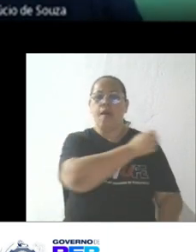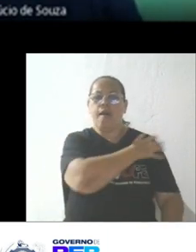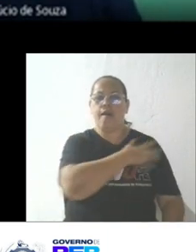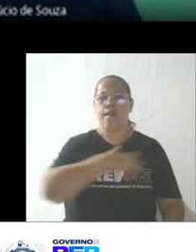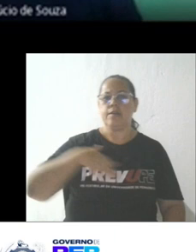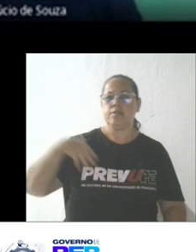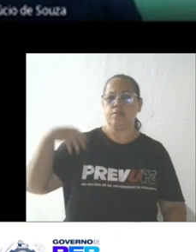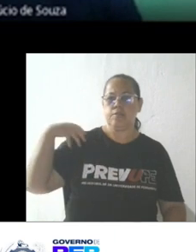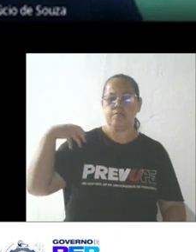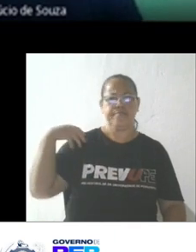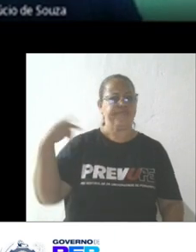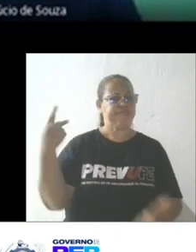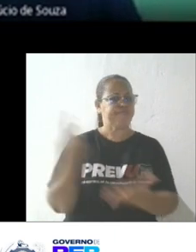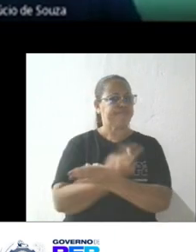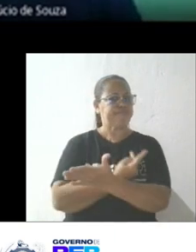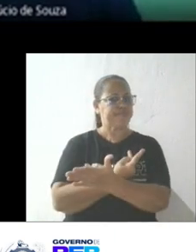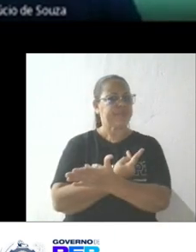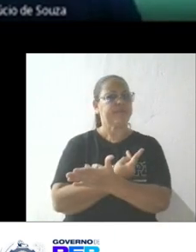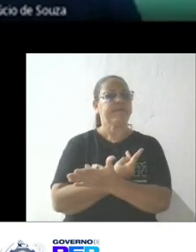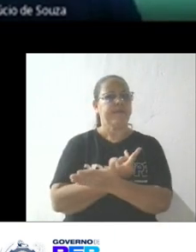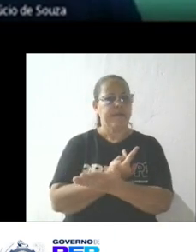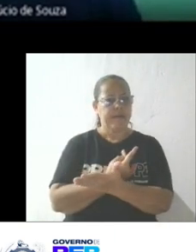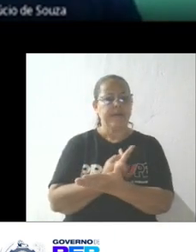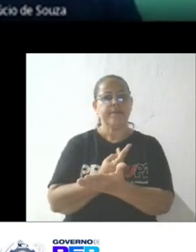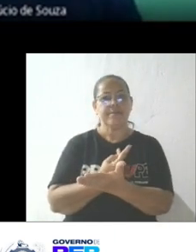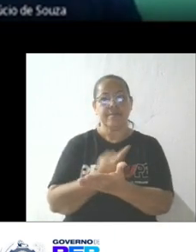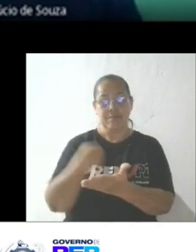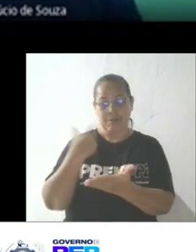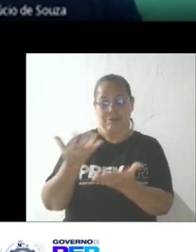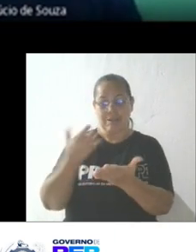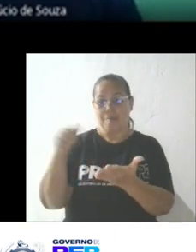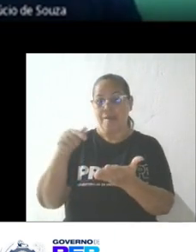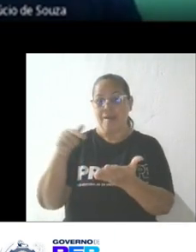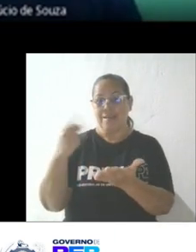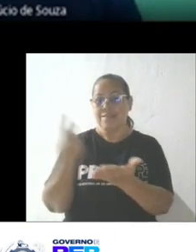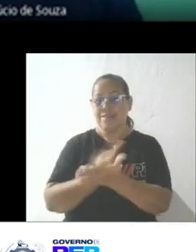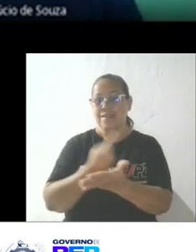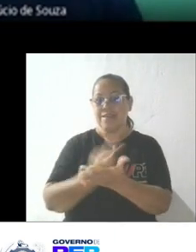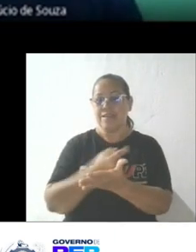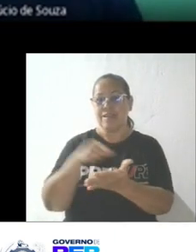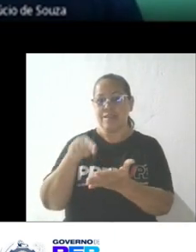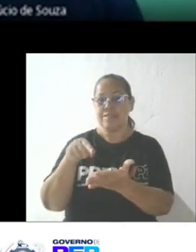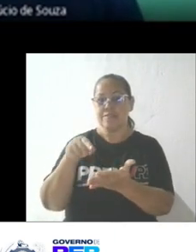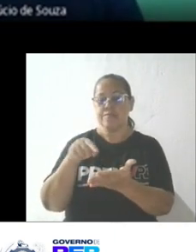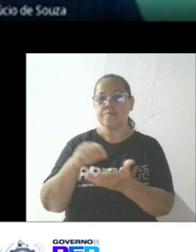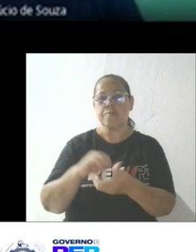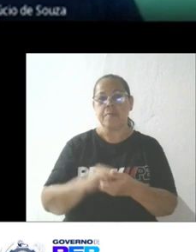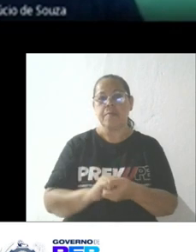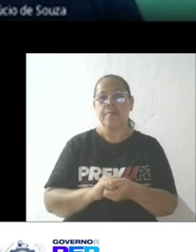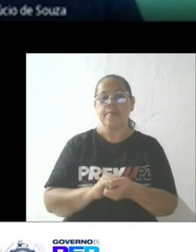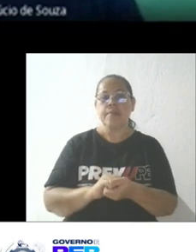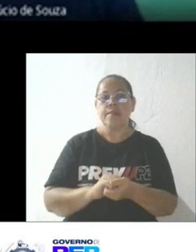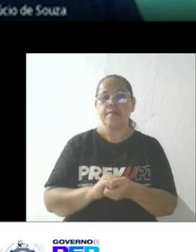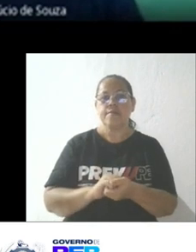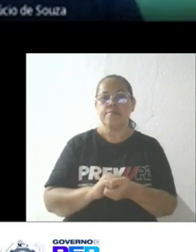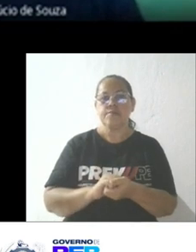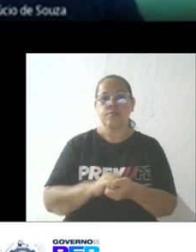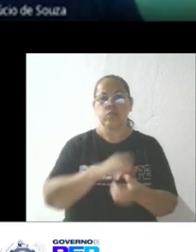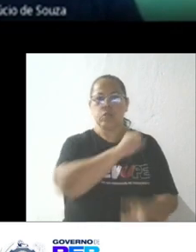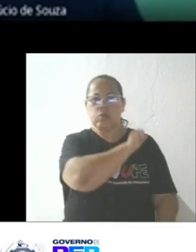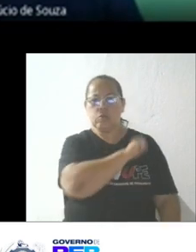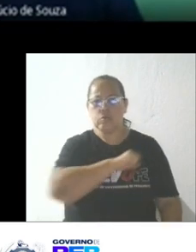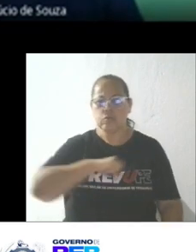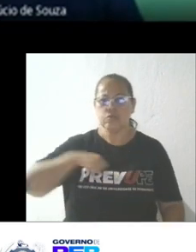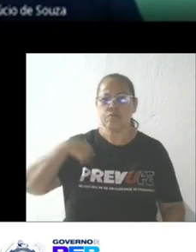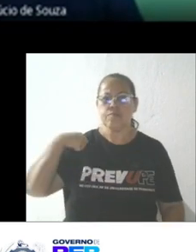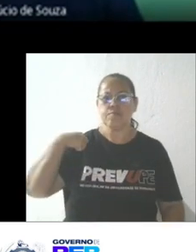é essa que nós queremos a questão errada Sócrates Platão e Aristóteles